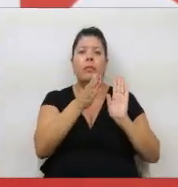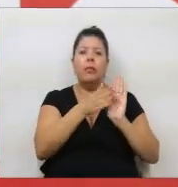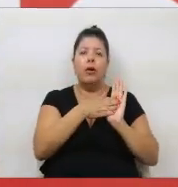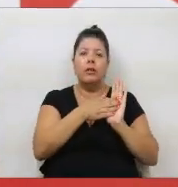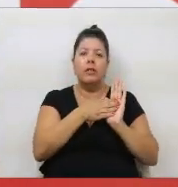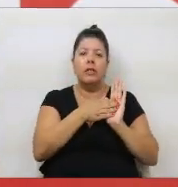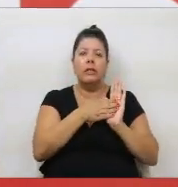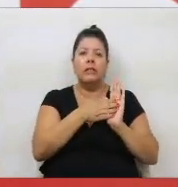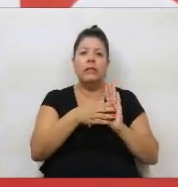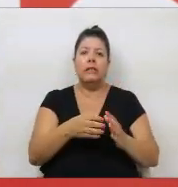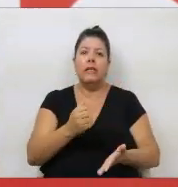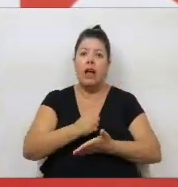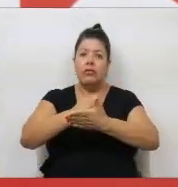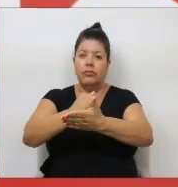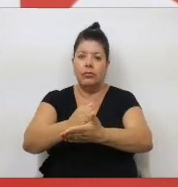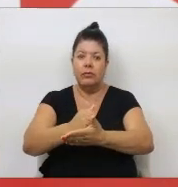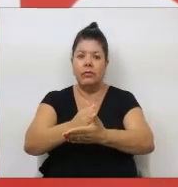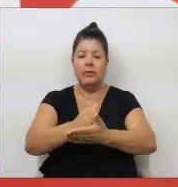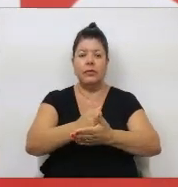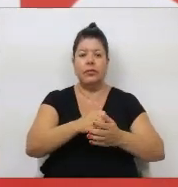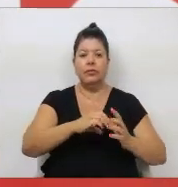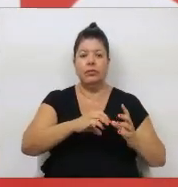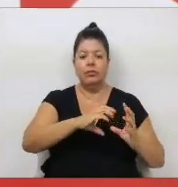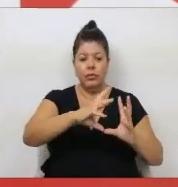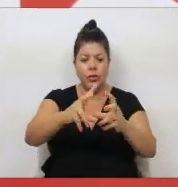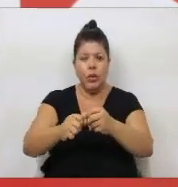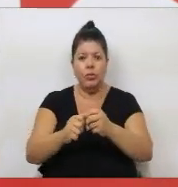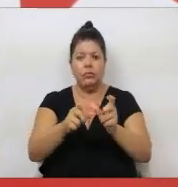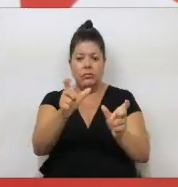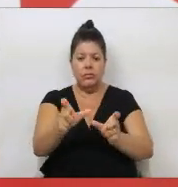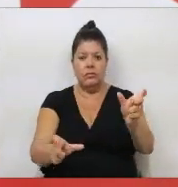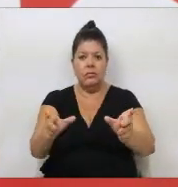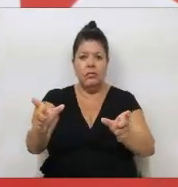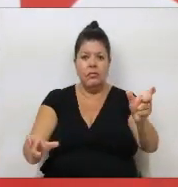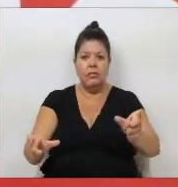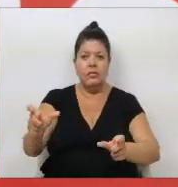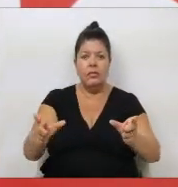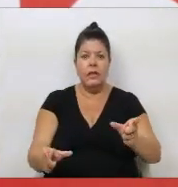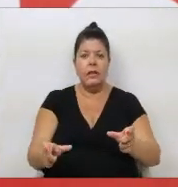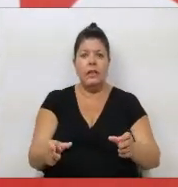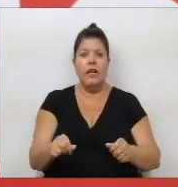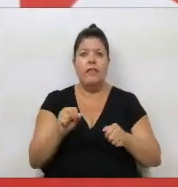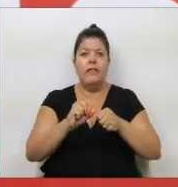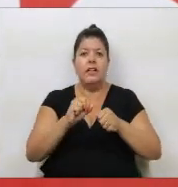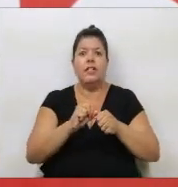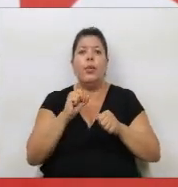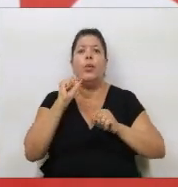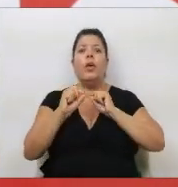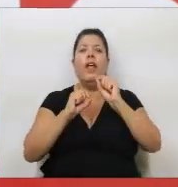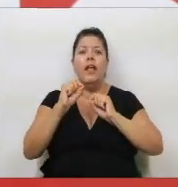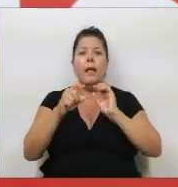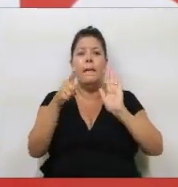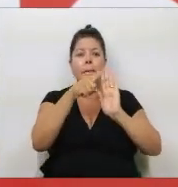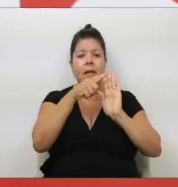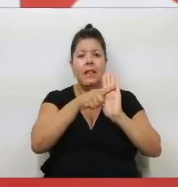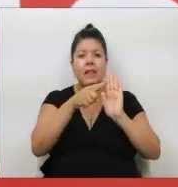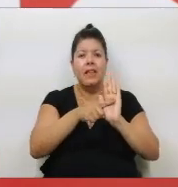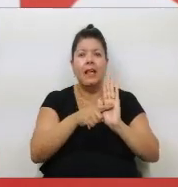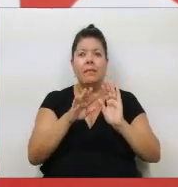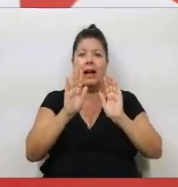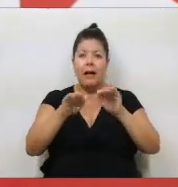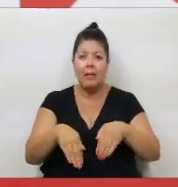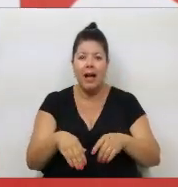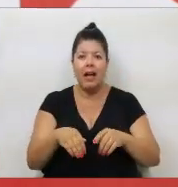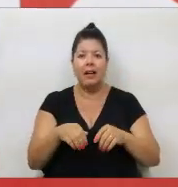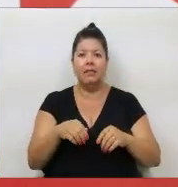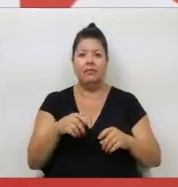se solidarizavam com todas as entidades da nossa cidade, no sentido de medidas para mitigar a crise